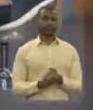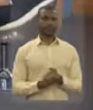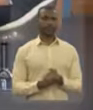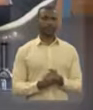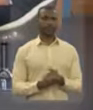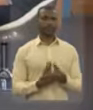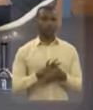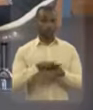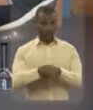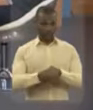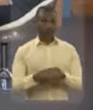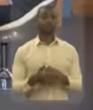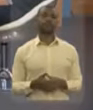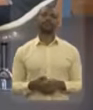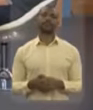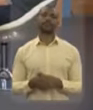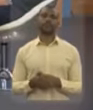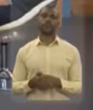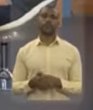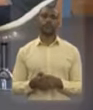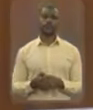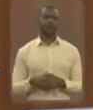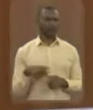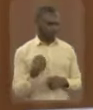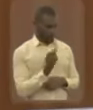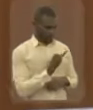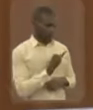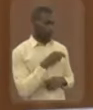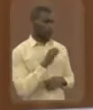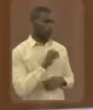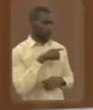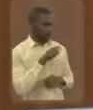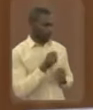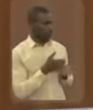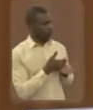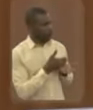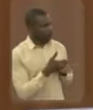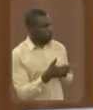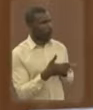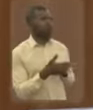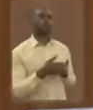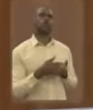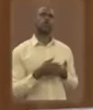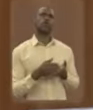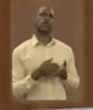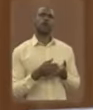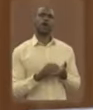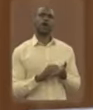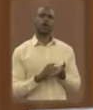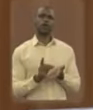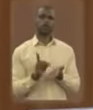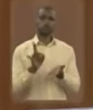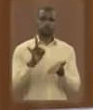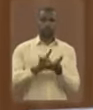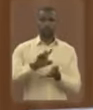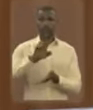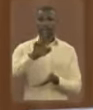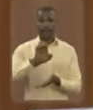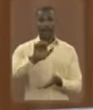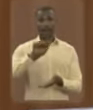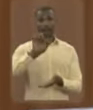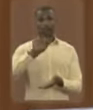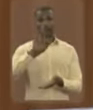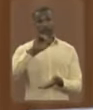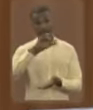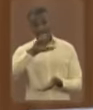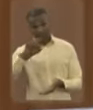André nós implementamos durante o nosso mandato uma uma série de reafirmação da nossa política